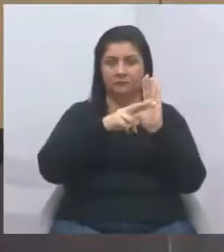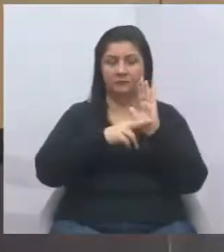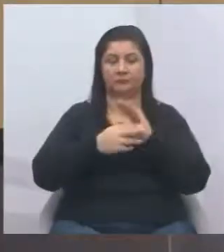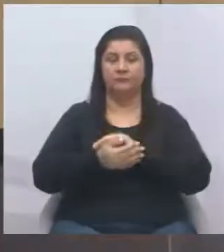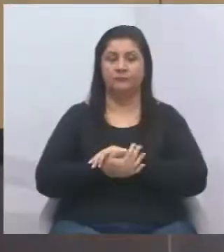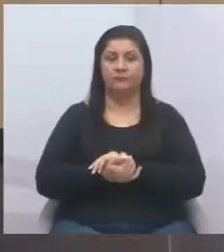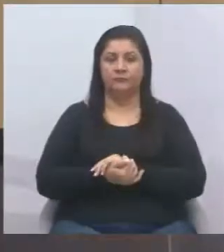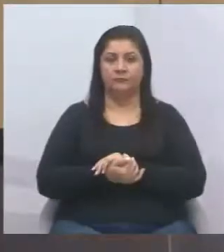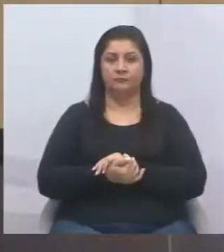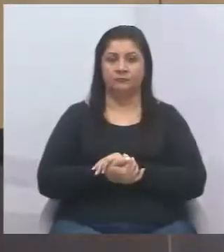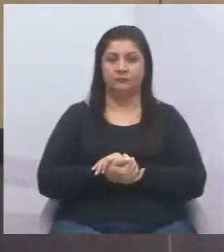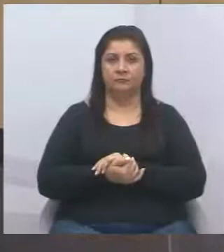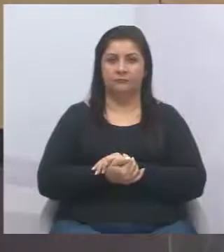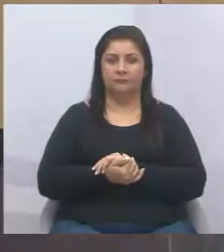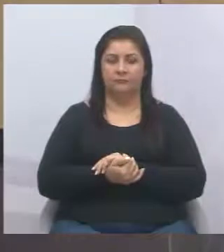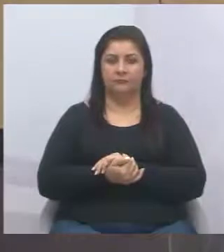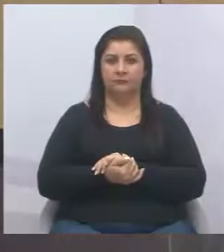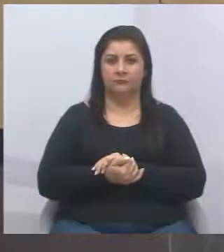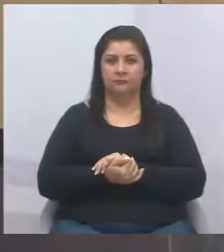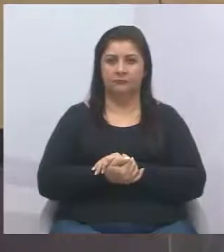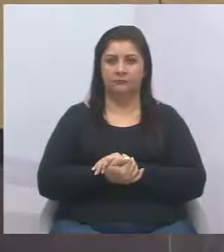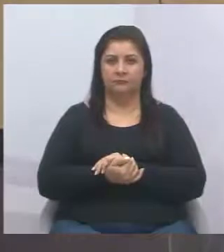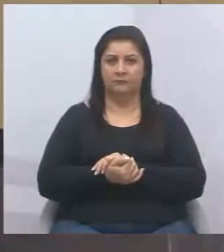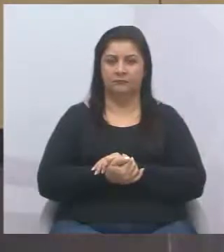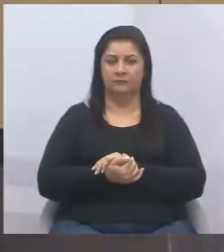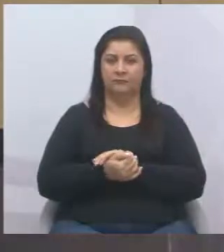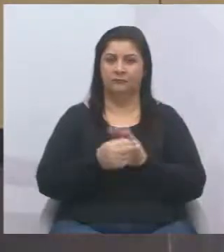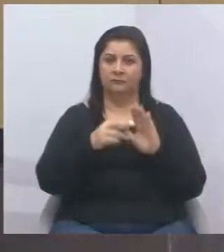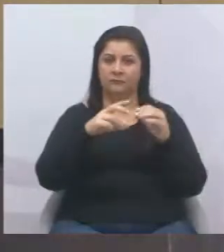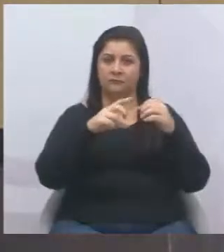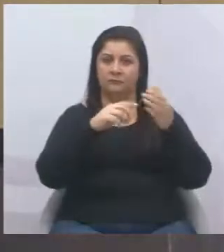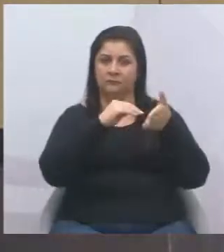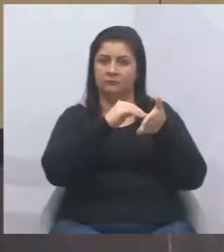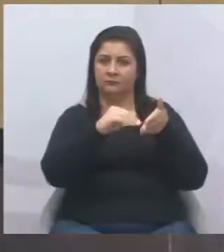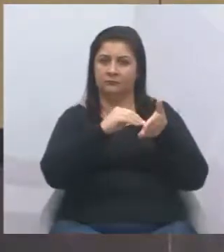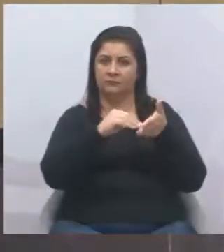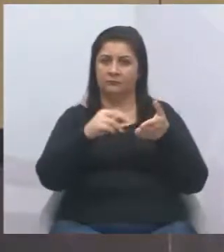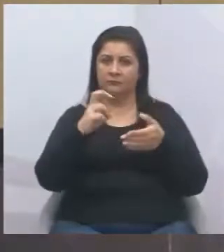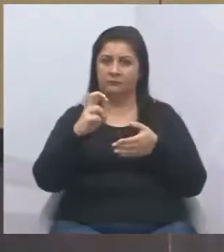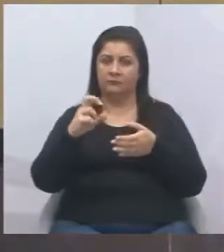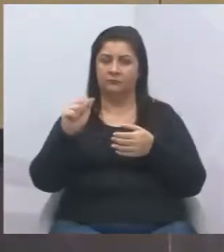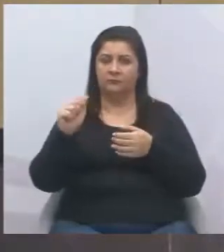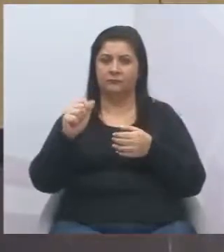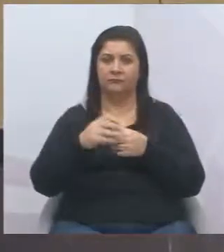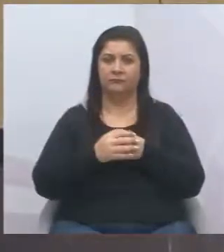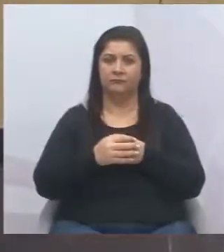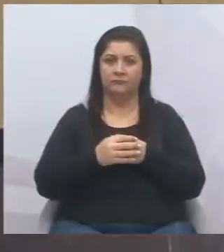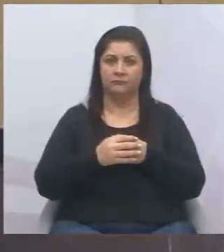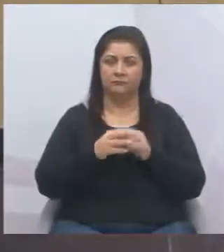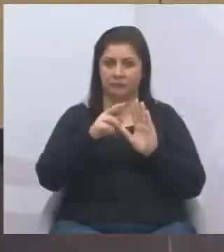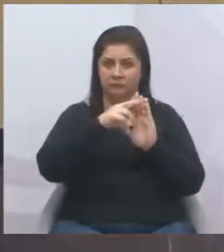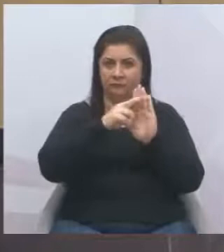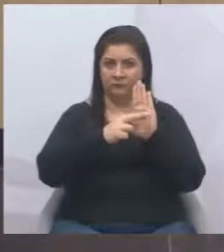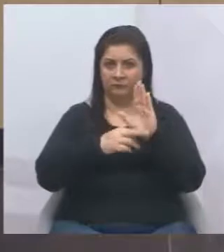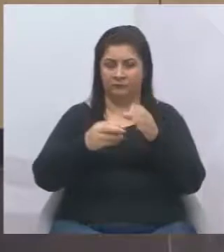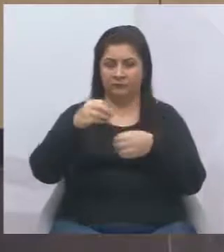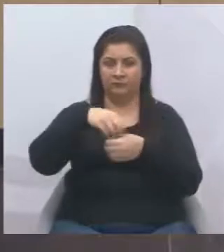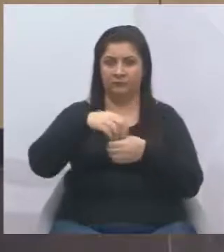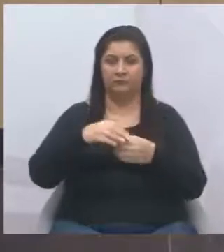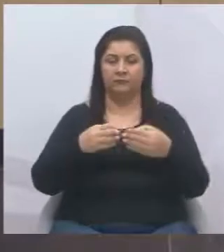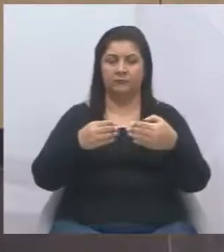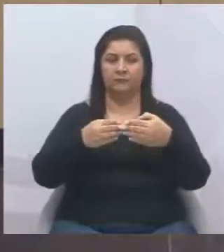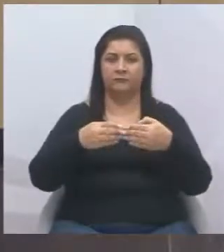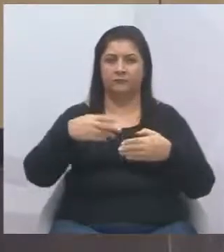modo, nos termos do inciso 5A do artigo 72 do Regimento Interno desta Casa, peço ao segundo